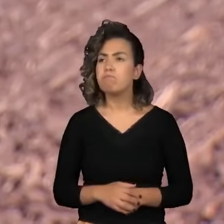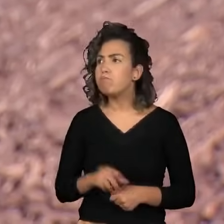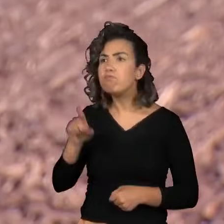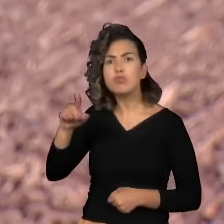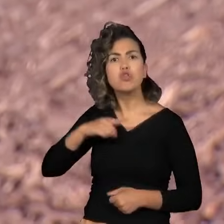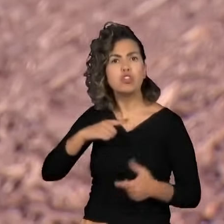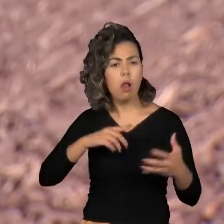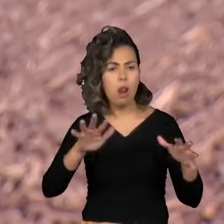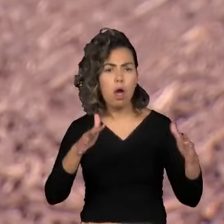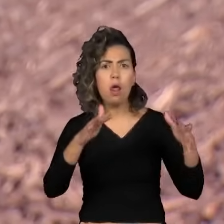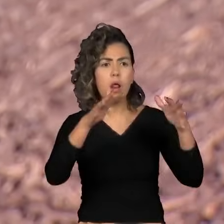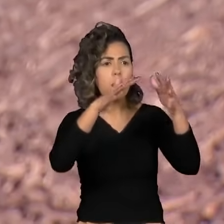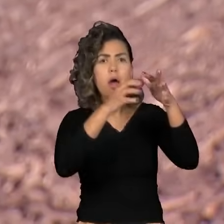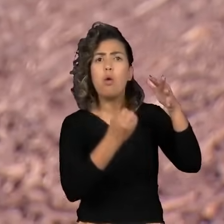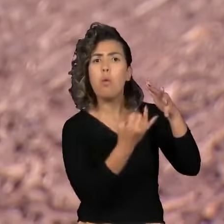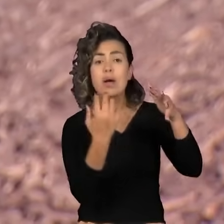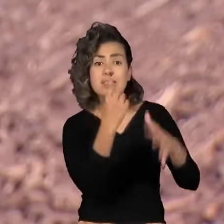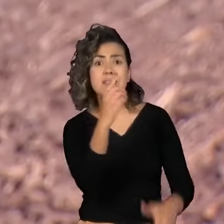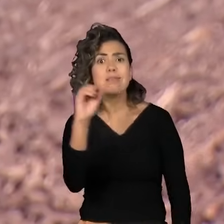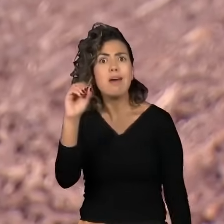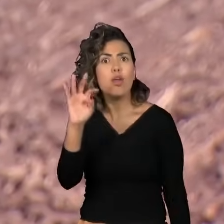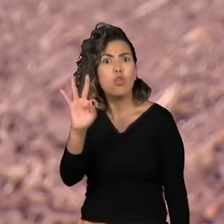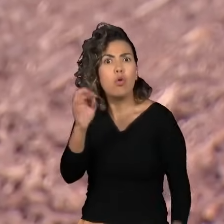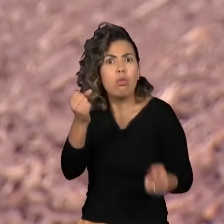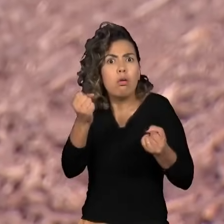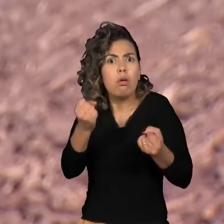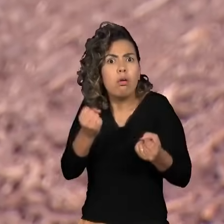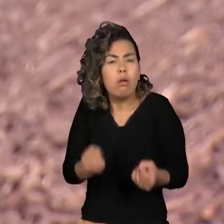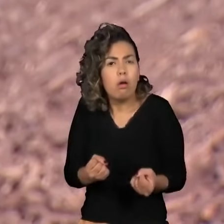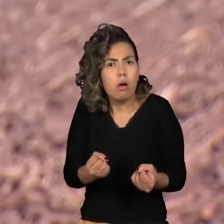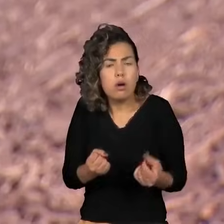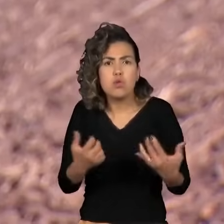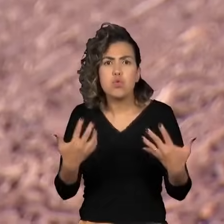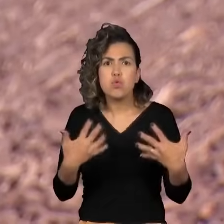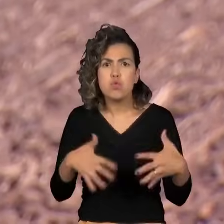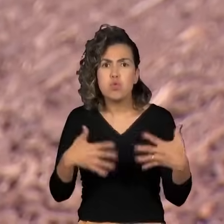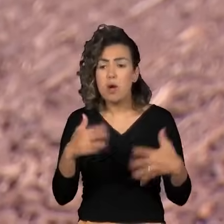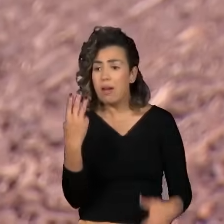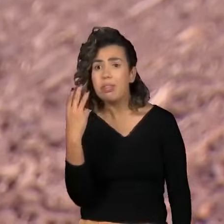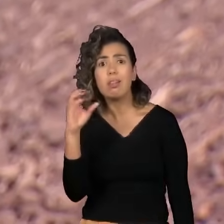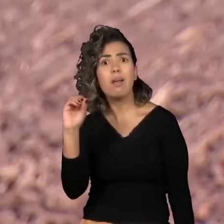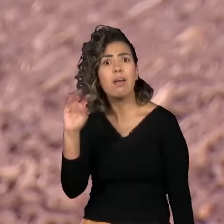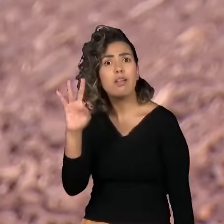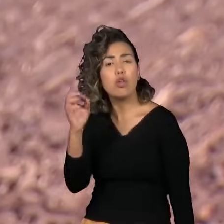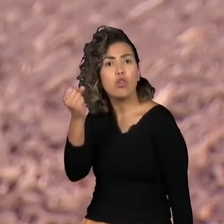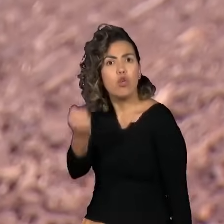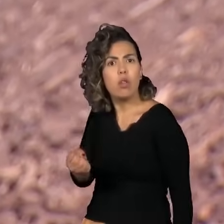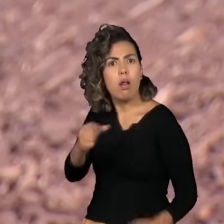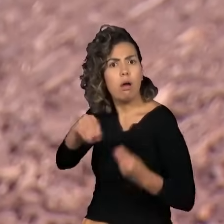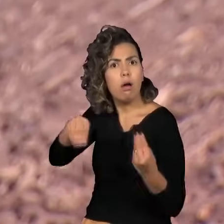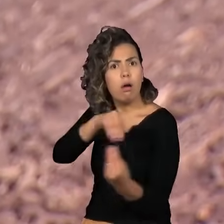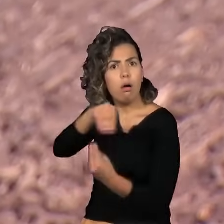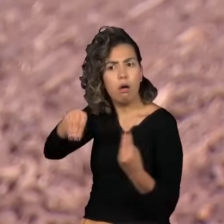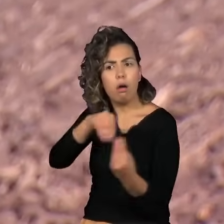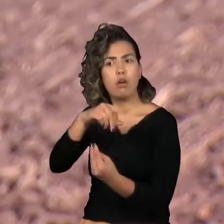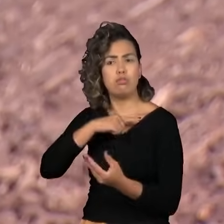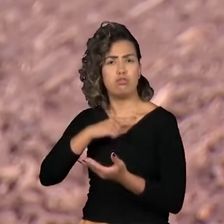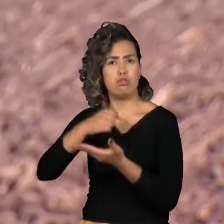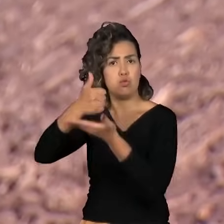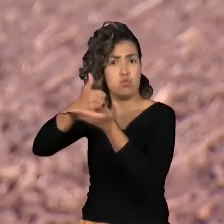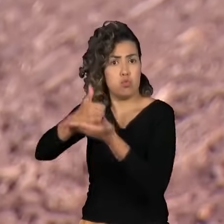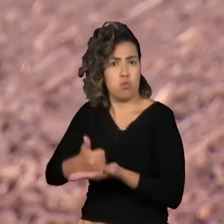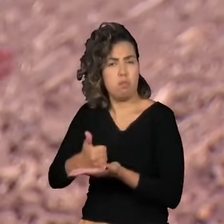dia 100 toneladas de resíduos, que geram cerca de 30 toneladas do composto. Além do adubo rico